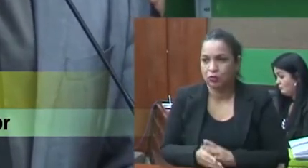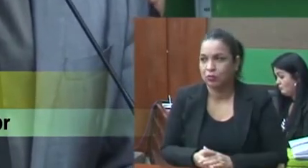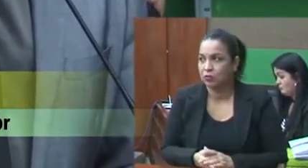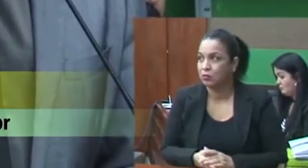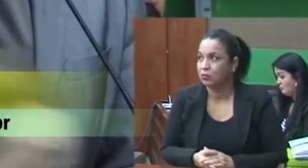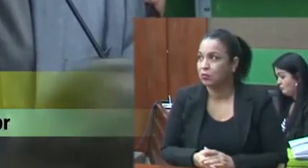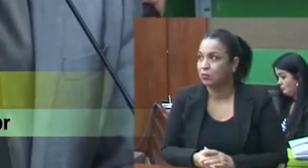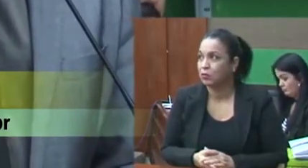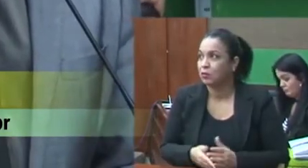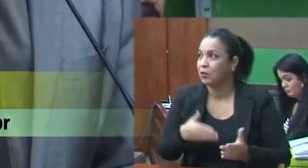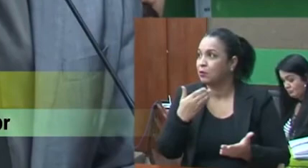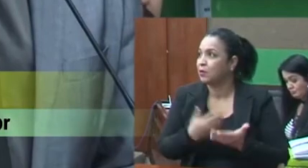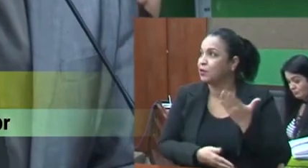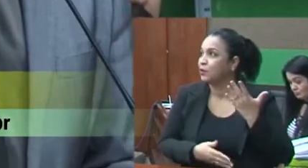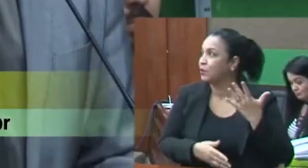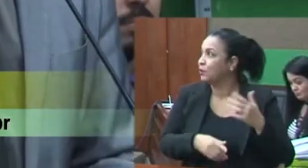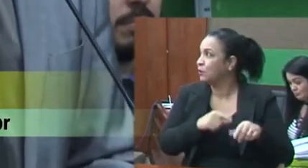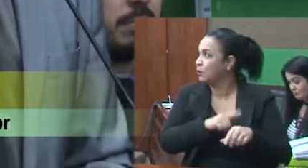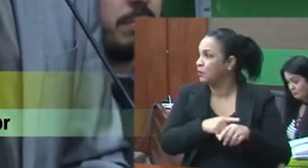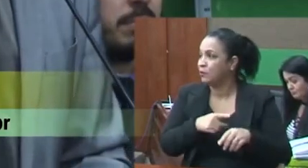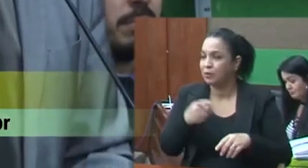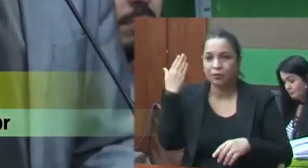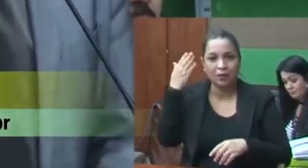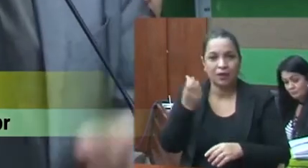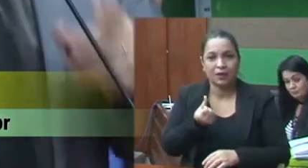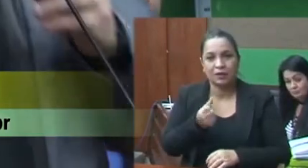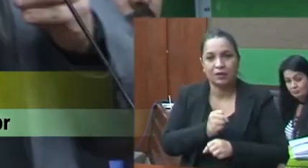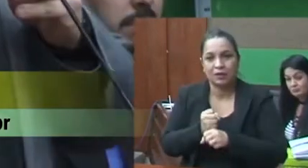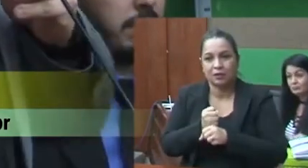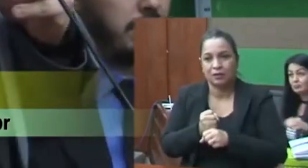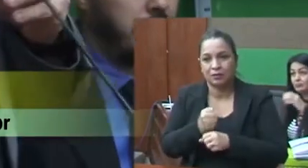para não ficar perdido no tempo, no que foi há 6 anos atrás. Obrigado.